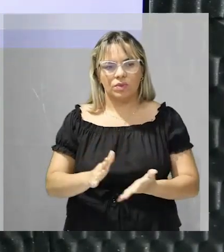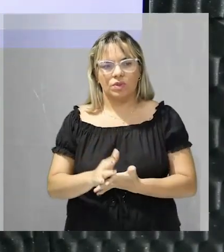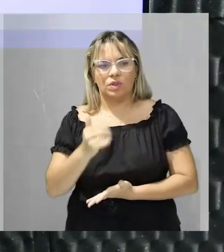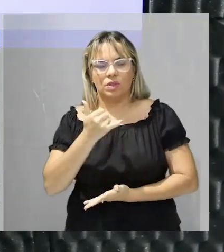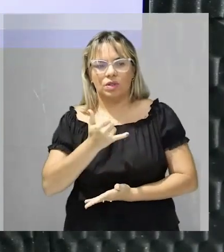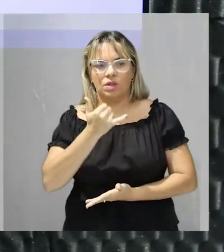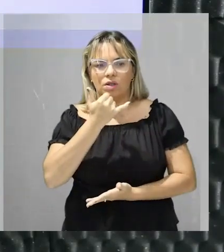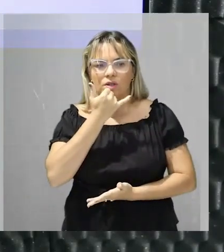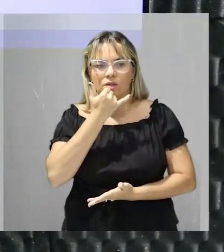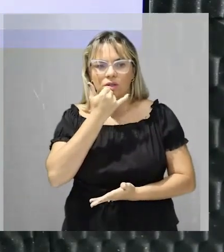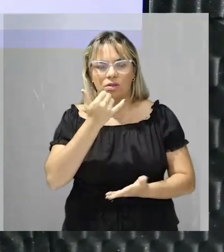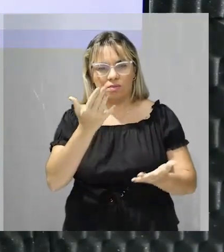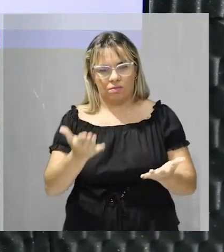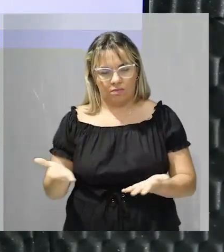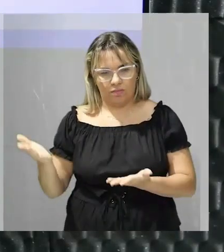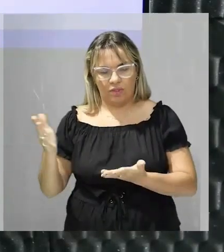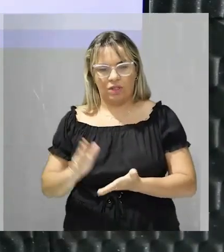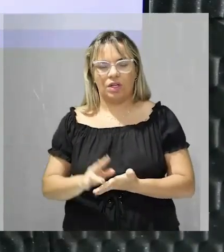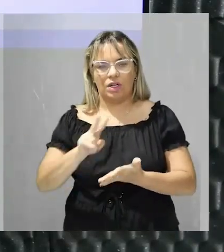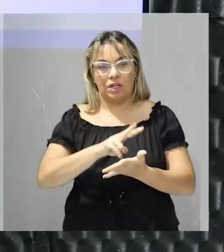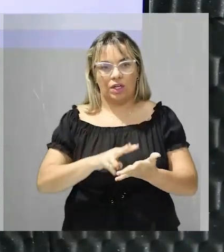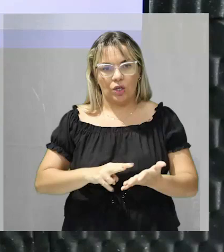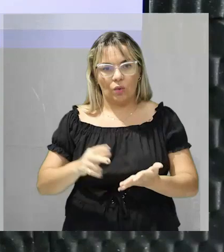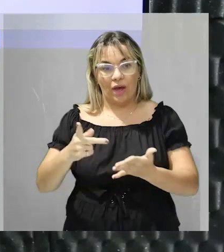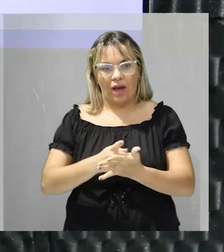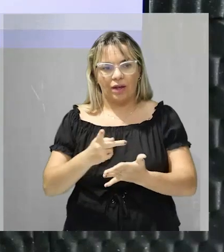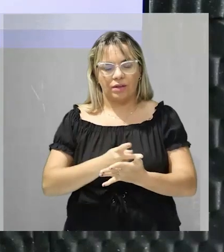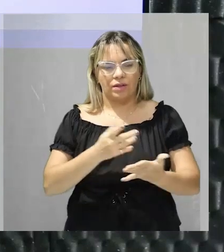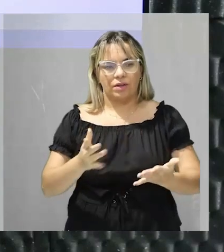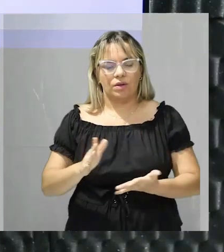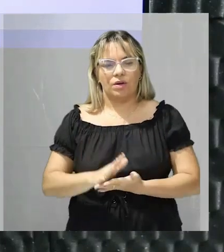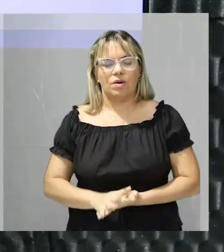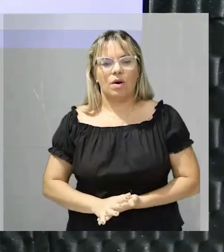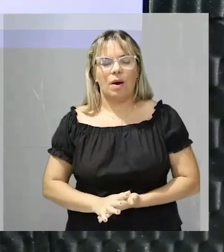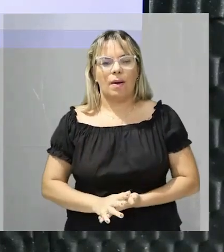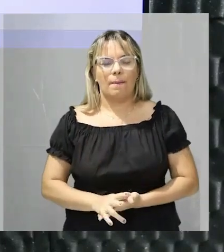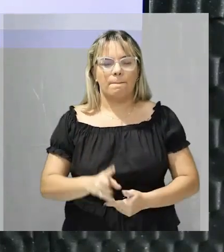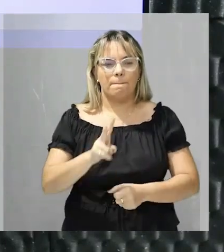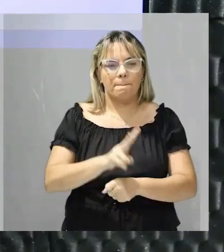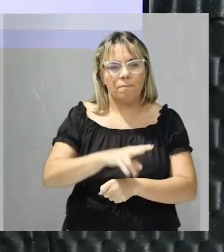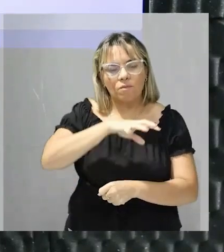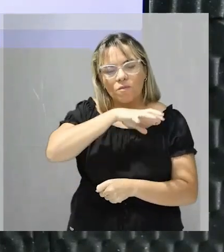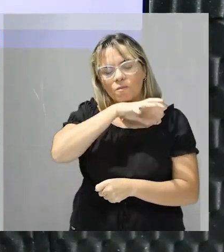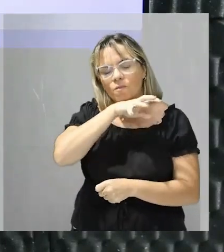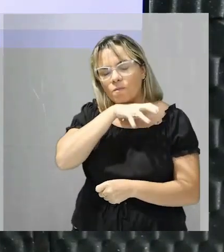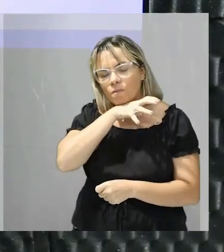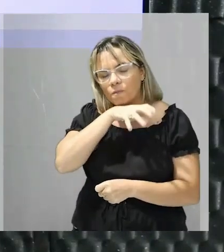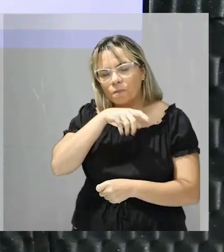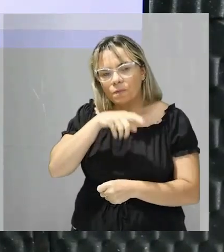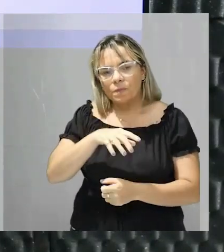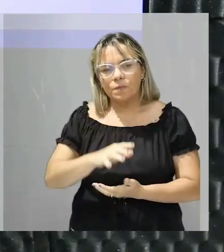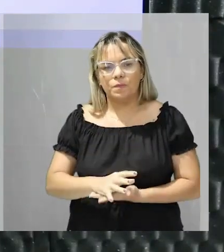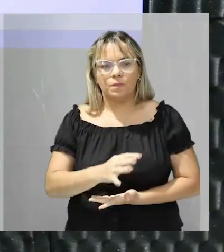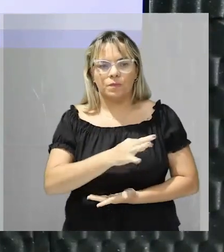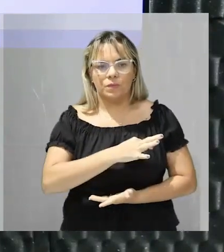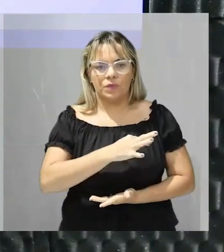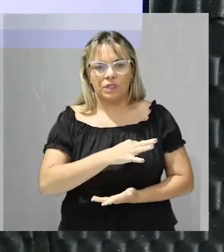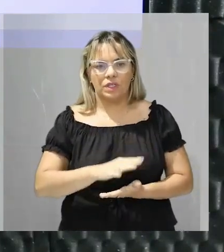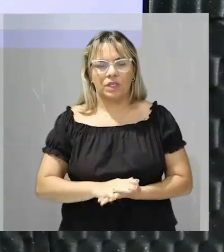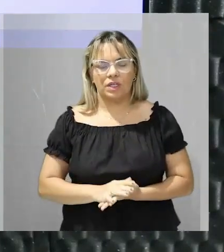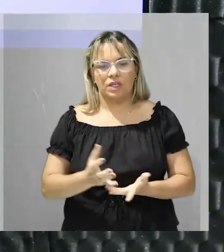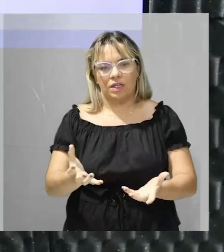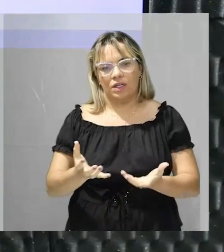uns ou tecnista perdão tá pretende testar se uma nova ração para coelhos é mais